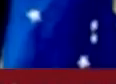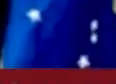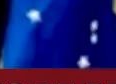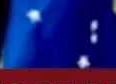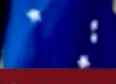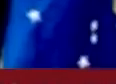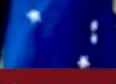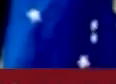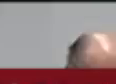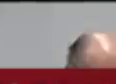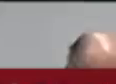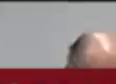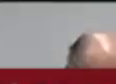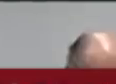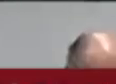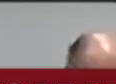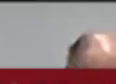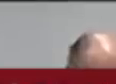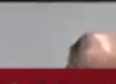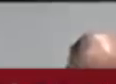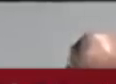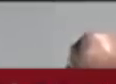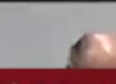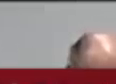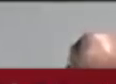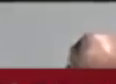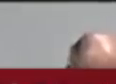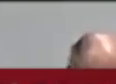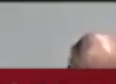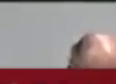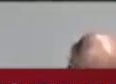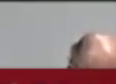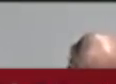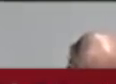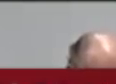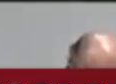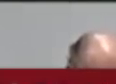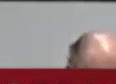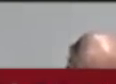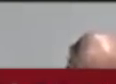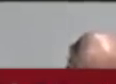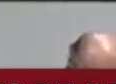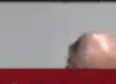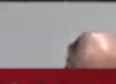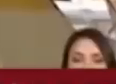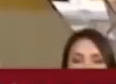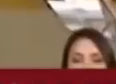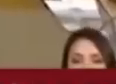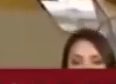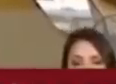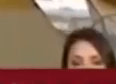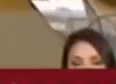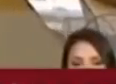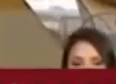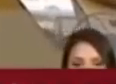no fechamento do Supremo, e também tem vídeo gravado disso. Então, se tem vídeo gravado disso e o vídeo é um flagrante eterno, por que não fizeram também